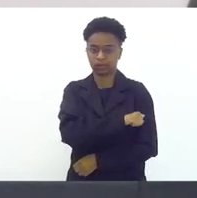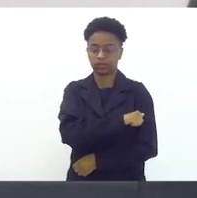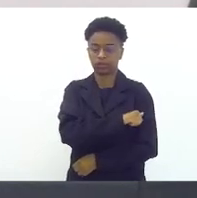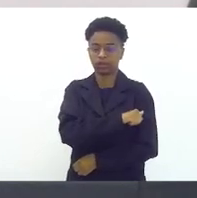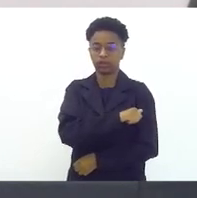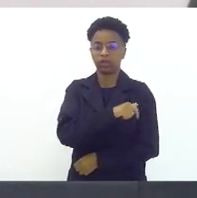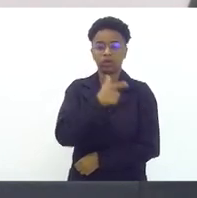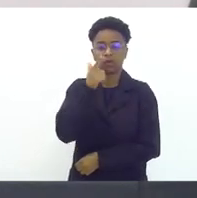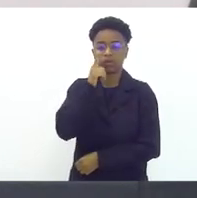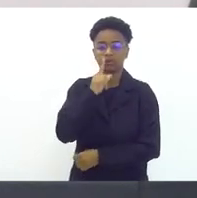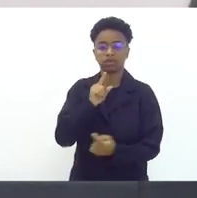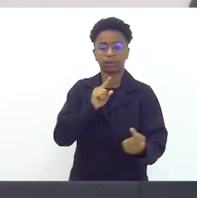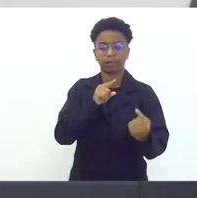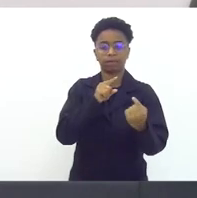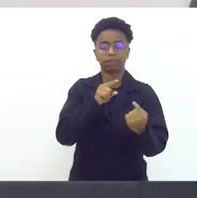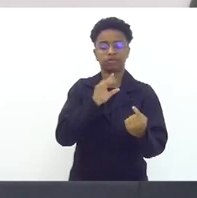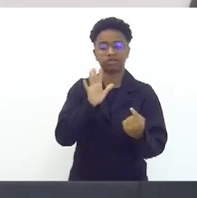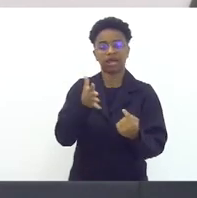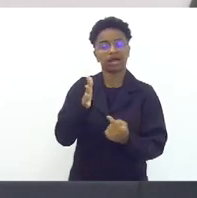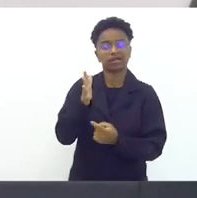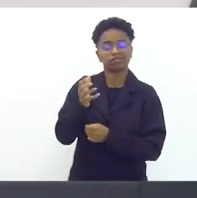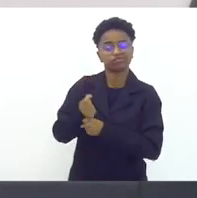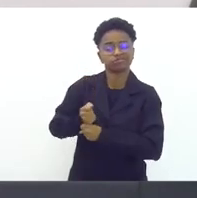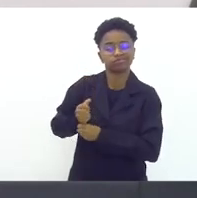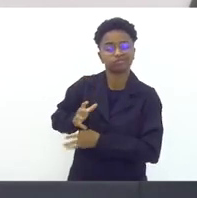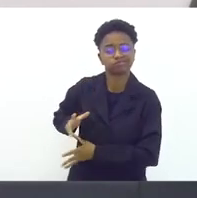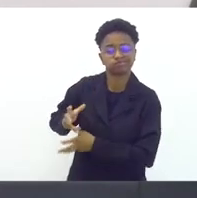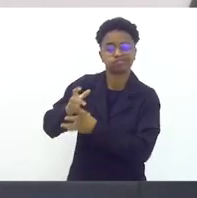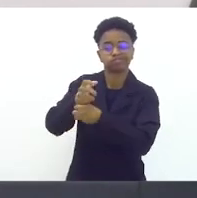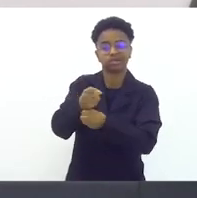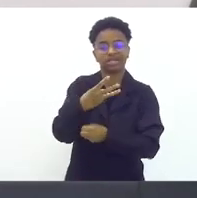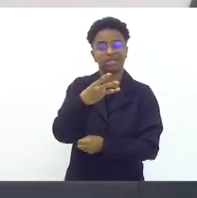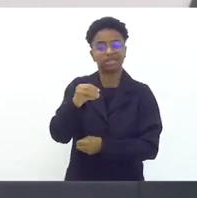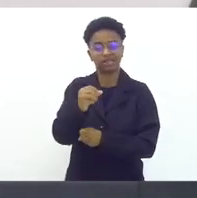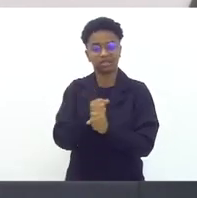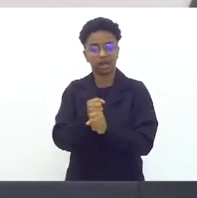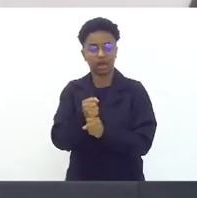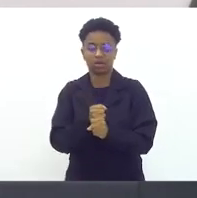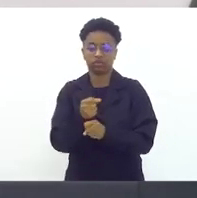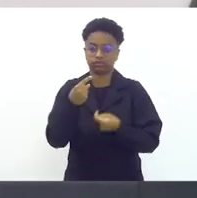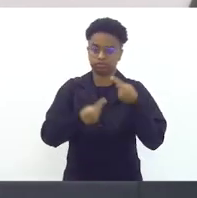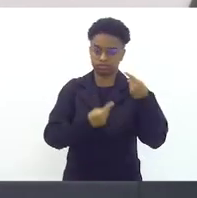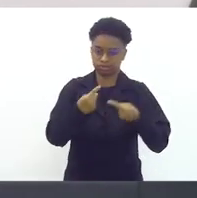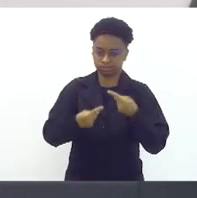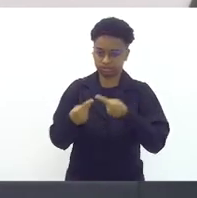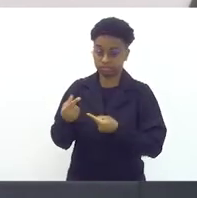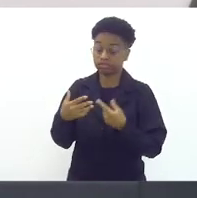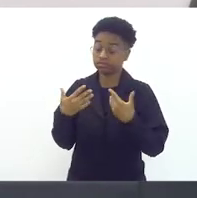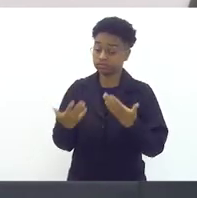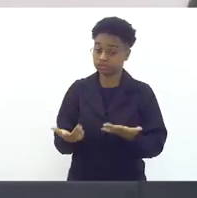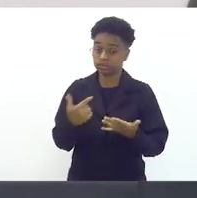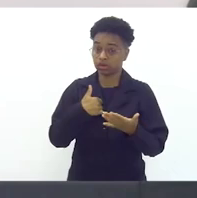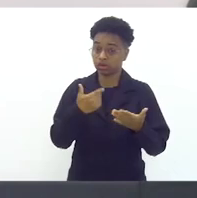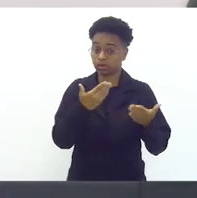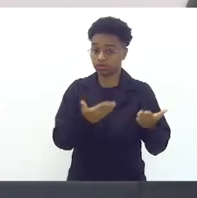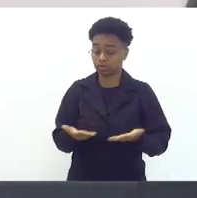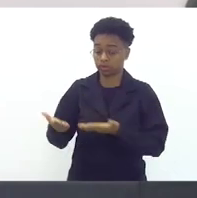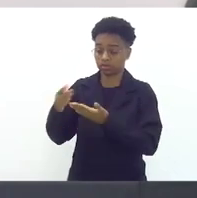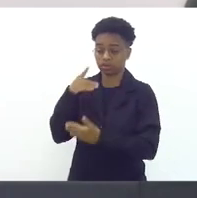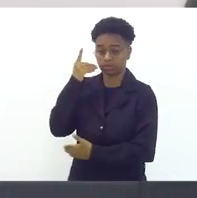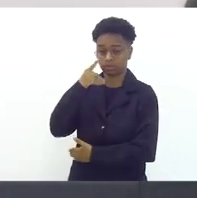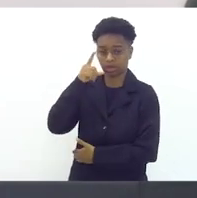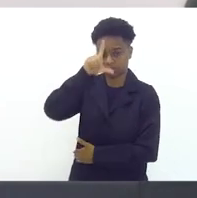alcança mais de 30 anos de discussão e debate. Então, eu vou passar aqui a palavra ao deputado Luiz